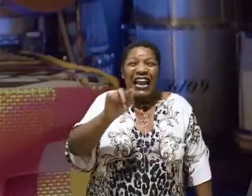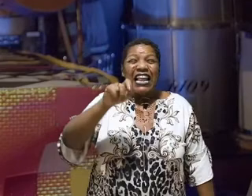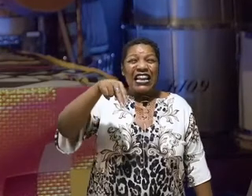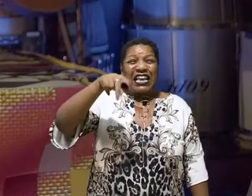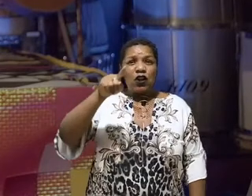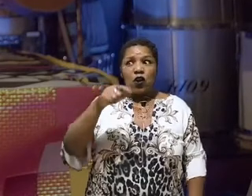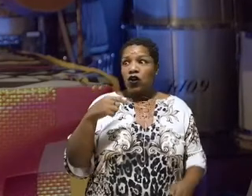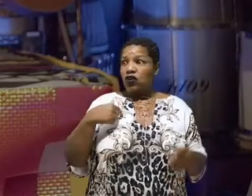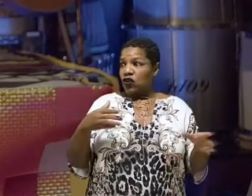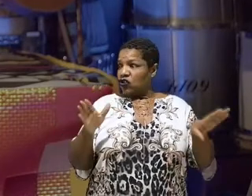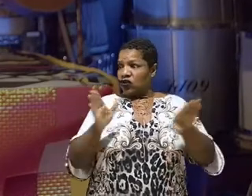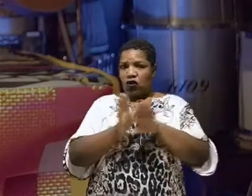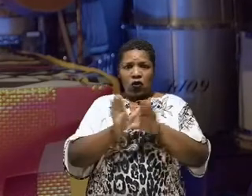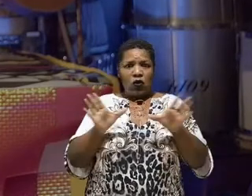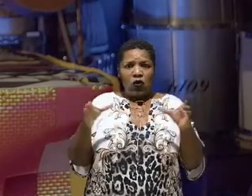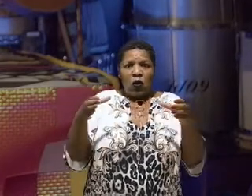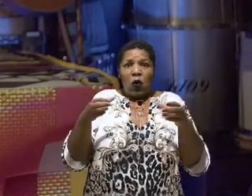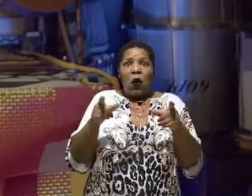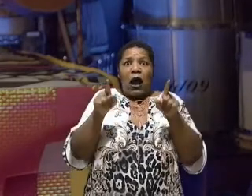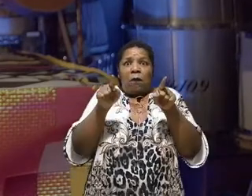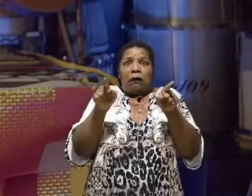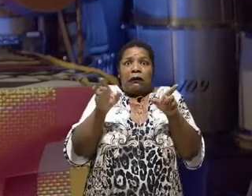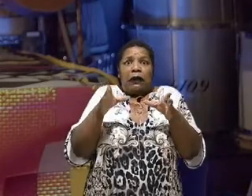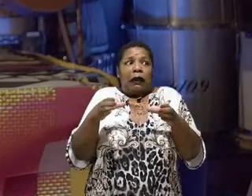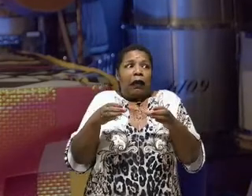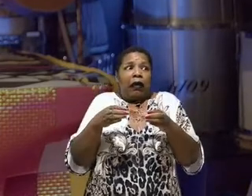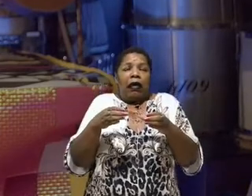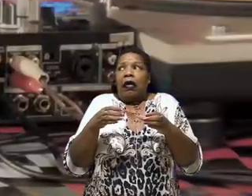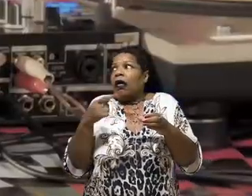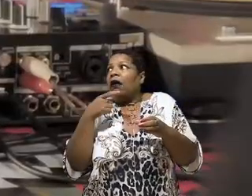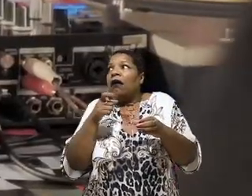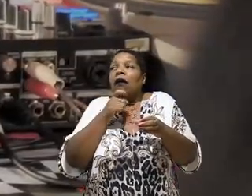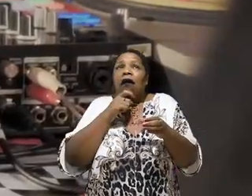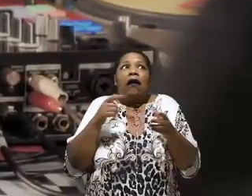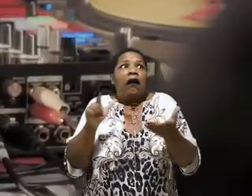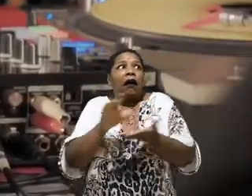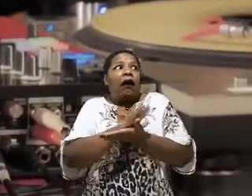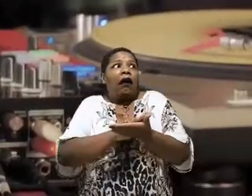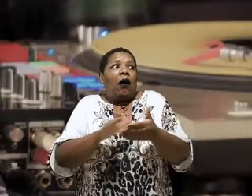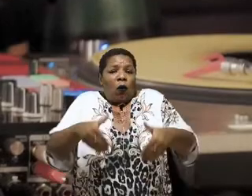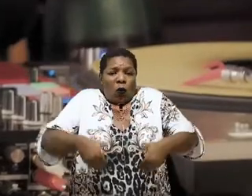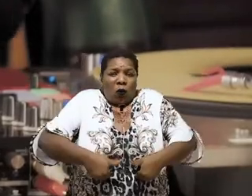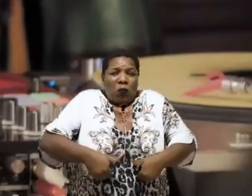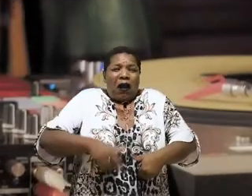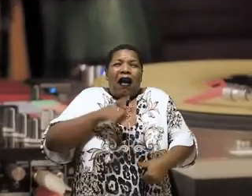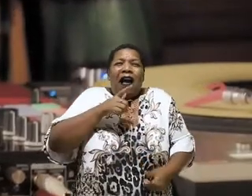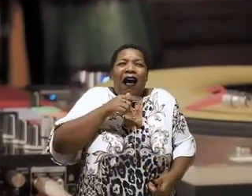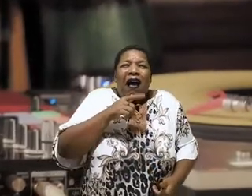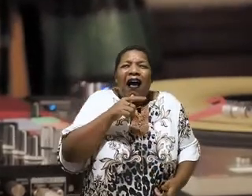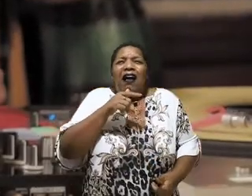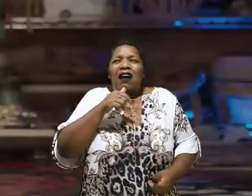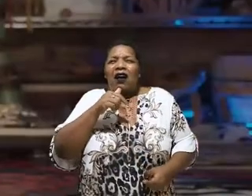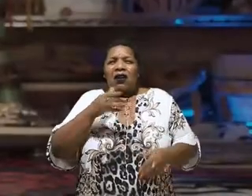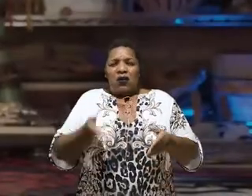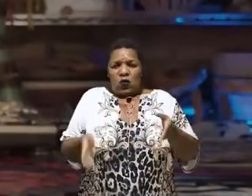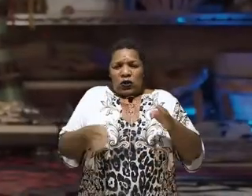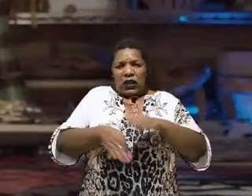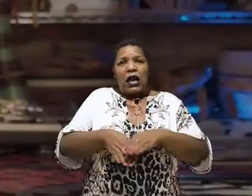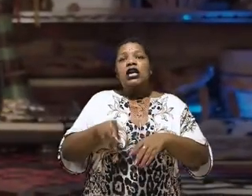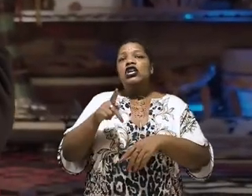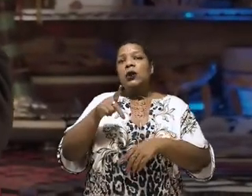de granizo Chegamos no quadrilátero bunda-quadrada planta de frutos foi nada barriga cheia d'água